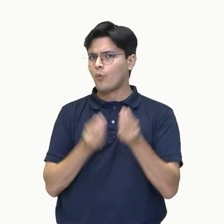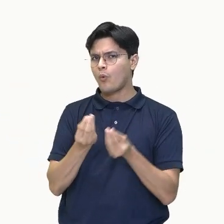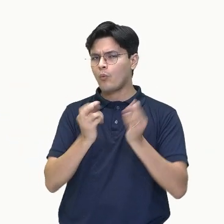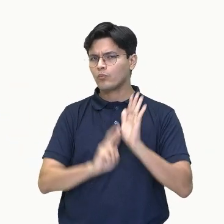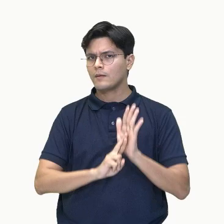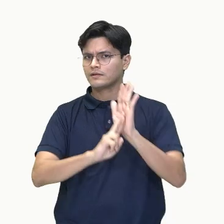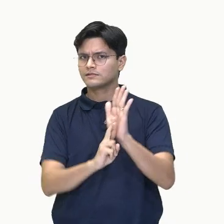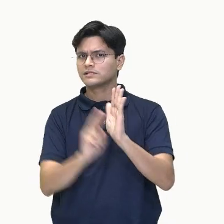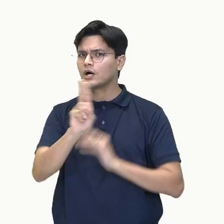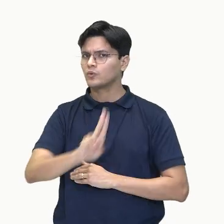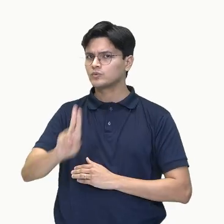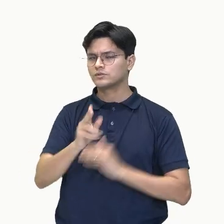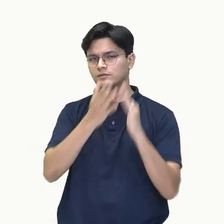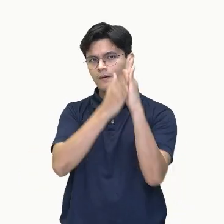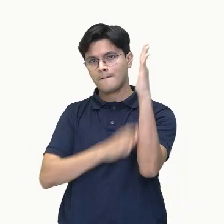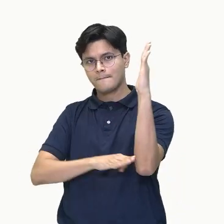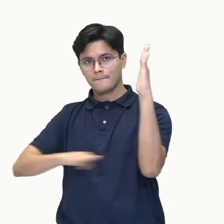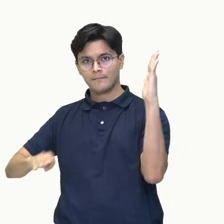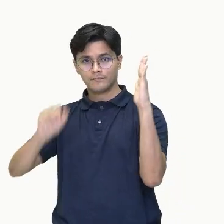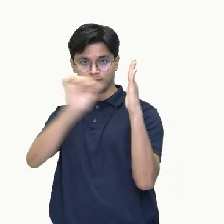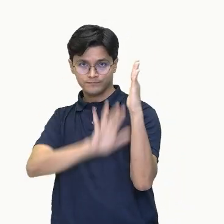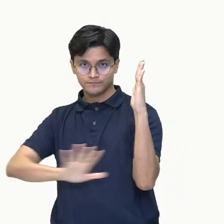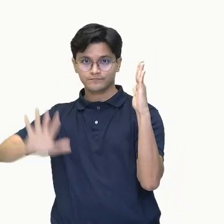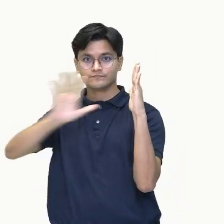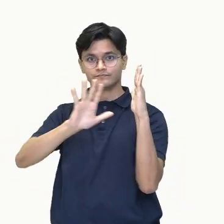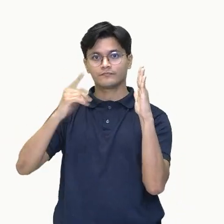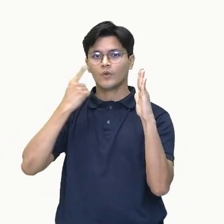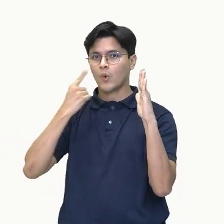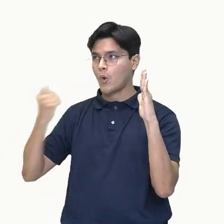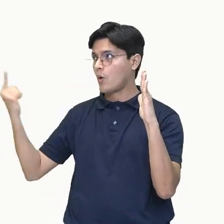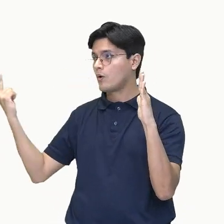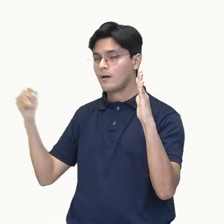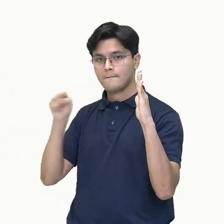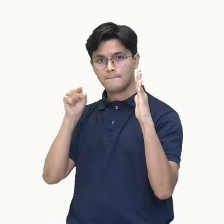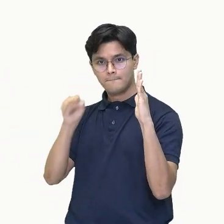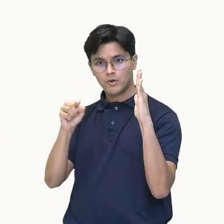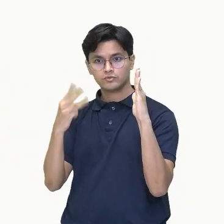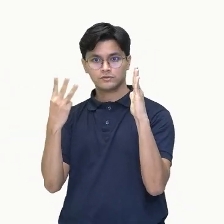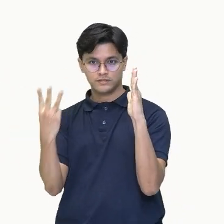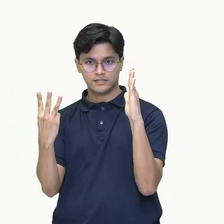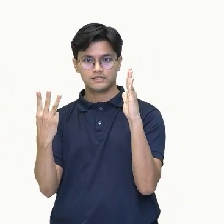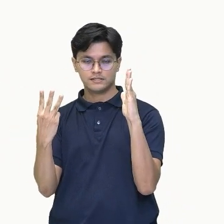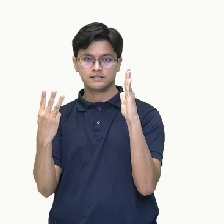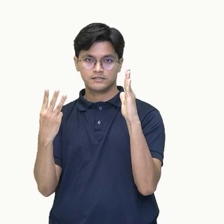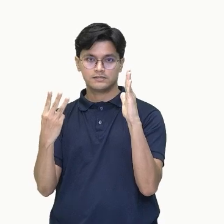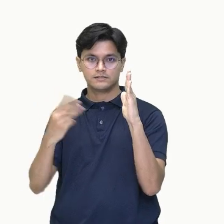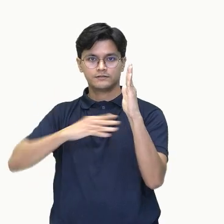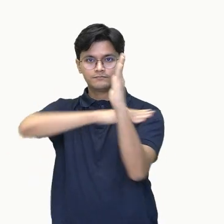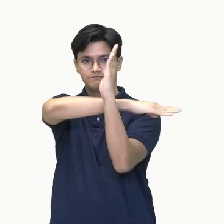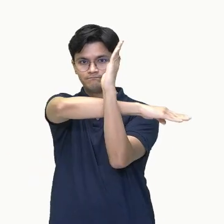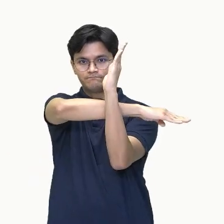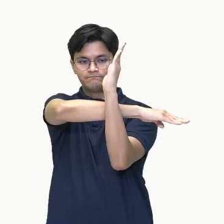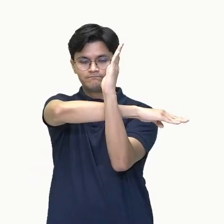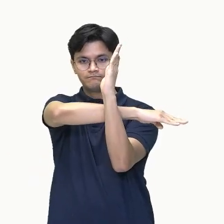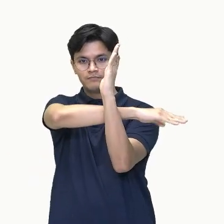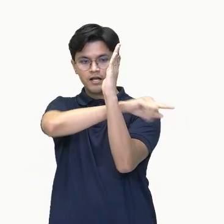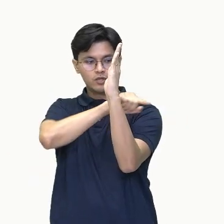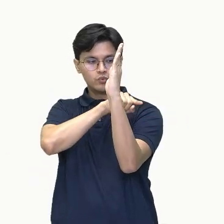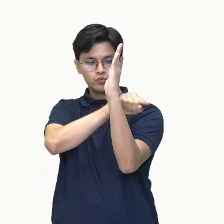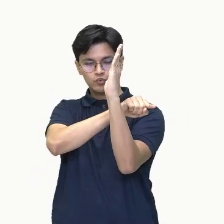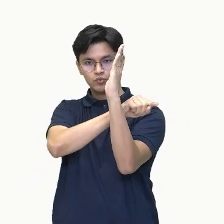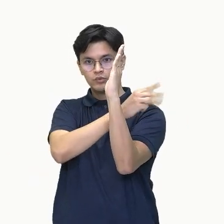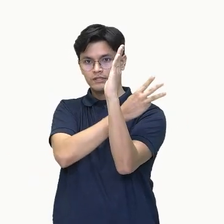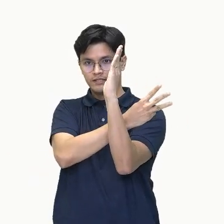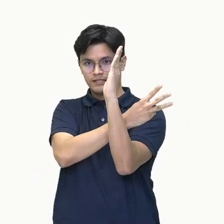ajeitar aqui. Eu venho no 3 e vou parar justamente em qual direção? Vou